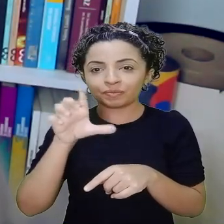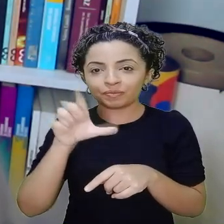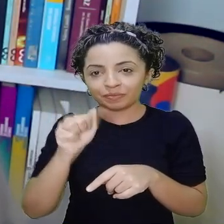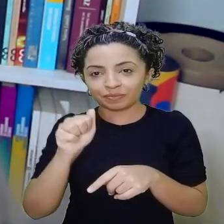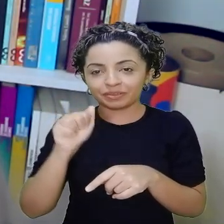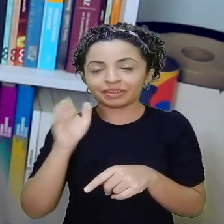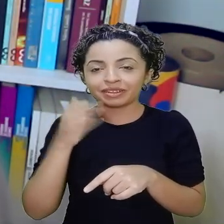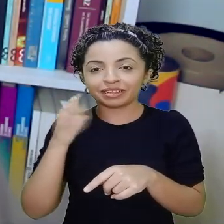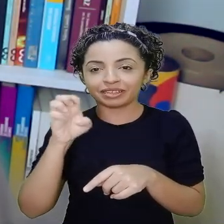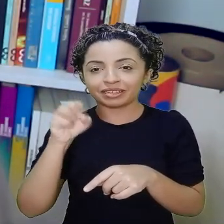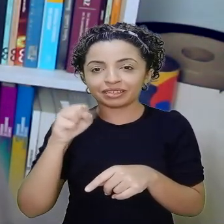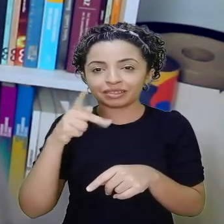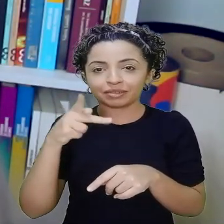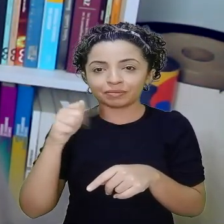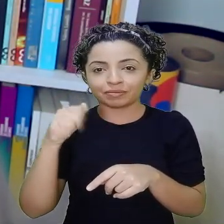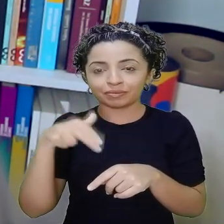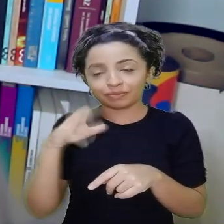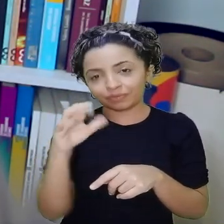Florbela Espanca.